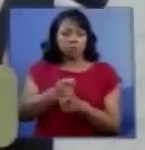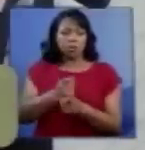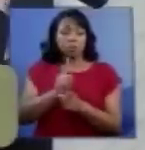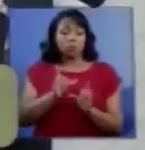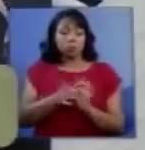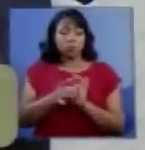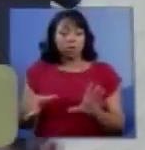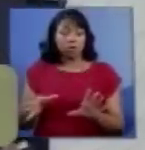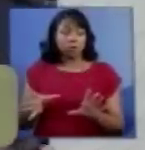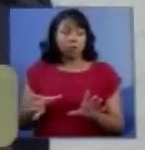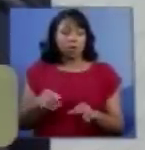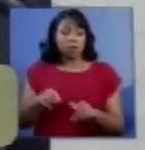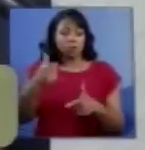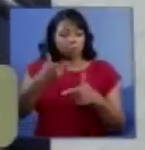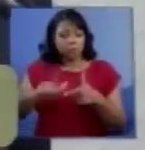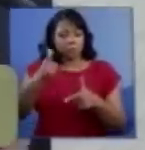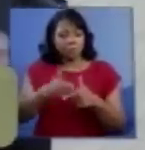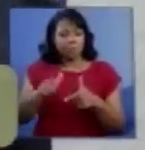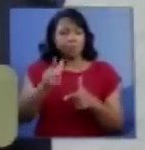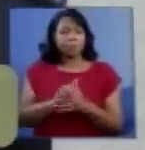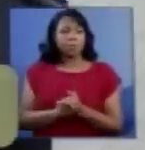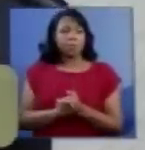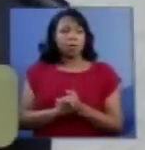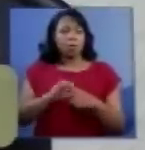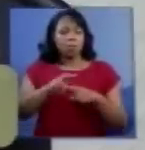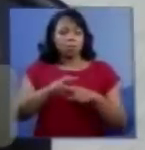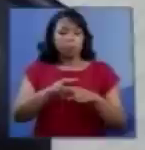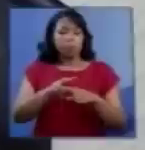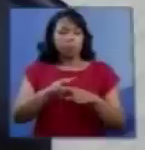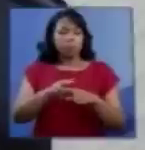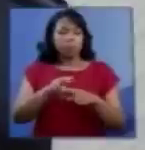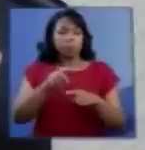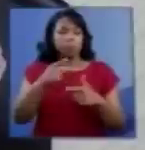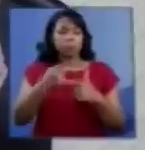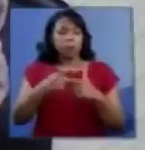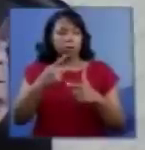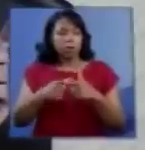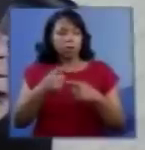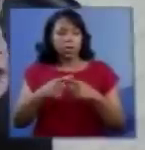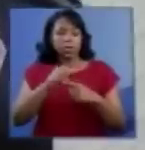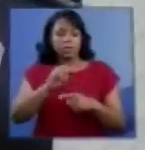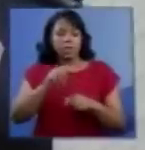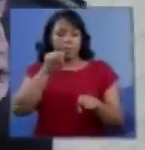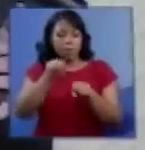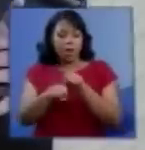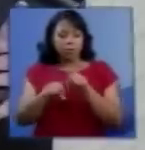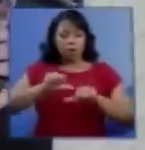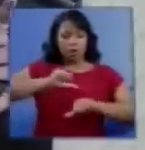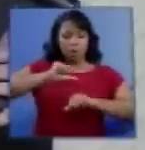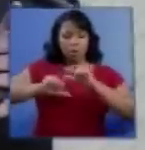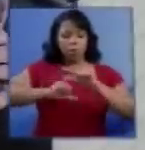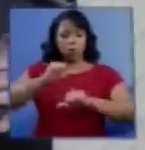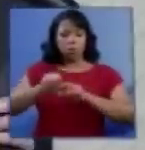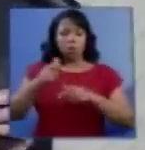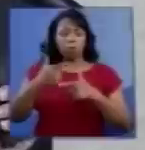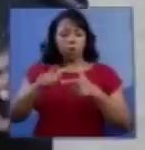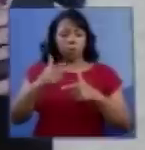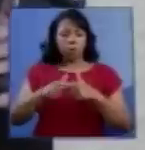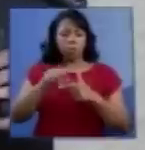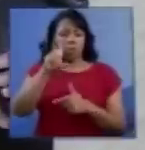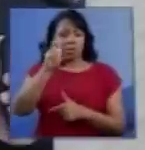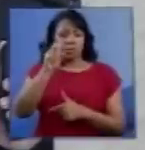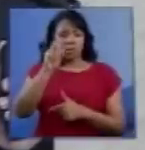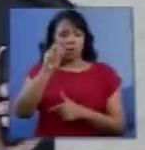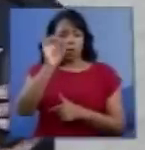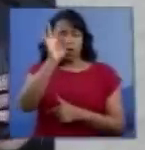deixá-lo correr esse risco Porque caso se mate transforma-se o risco de 50